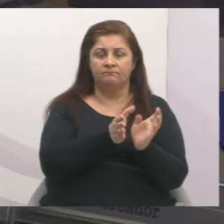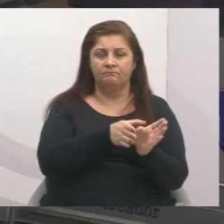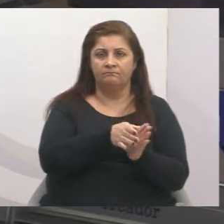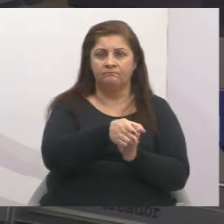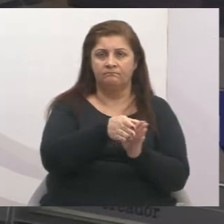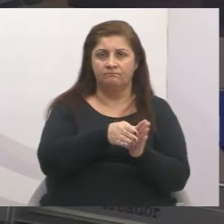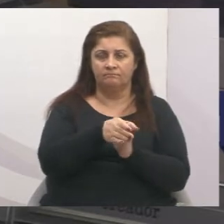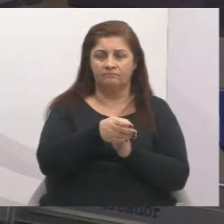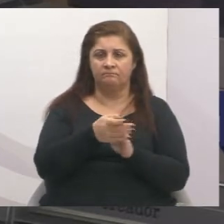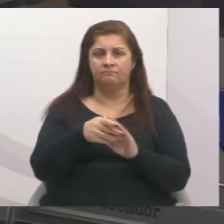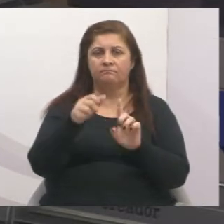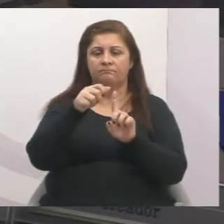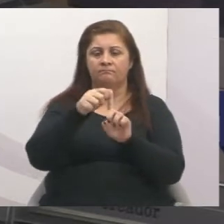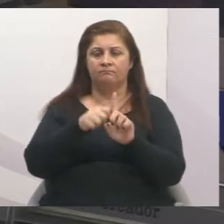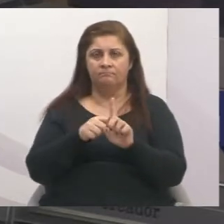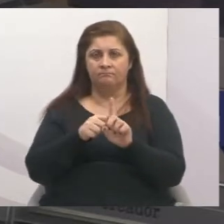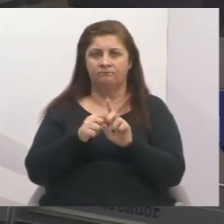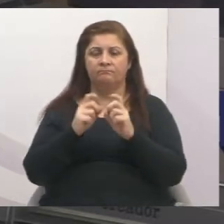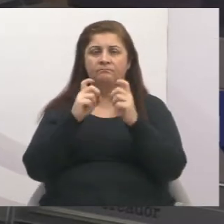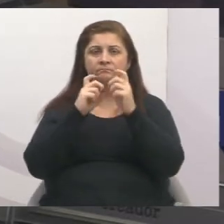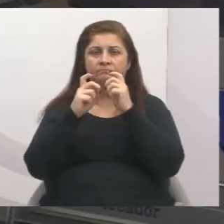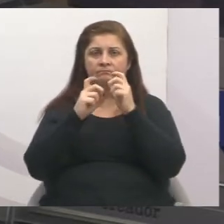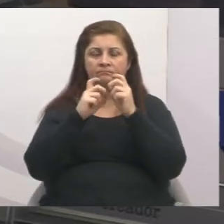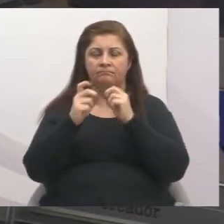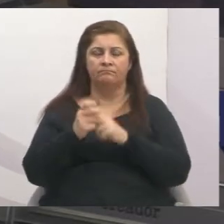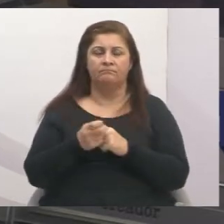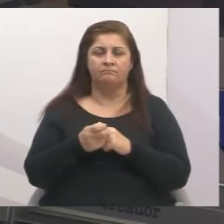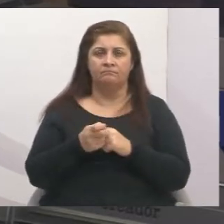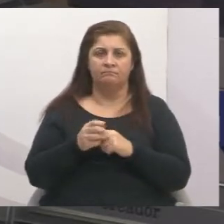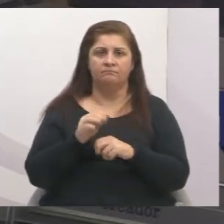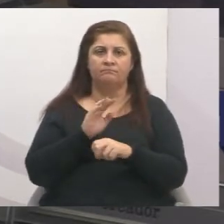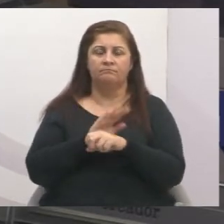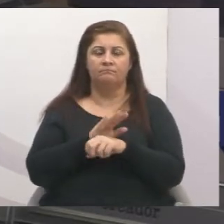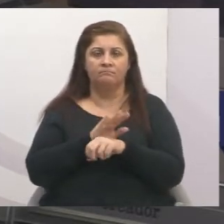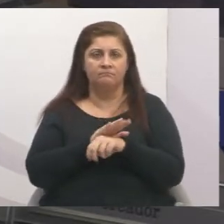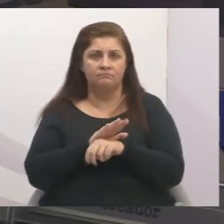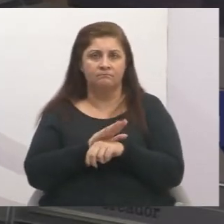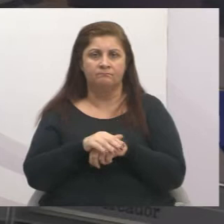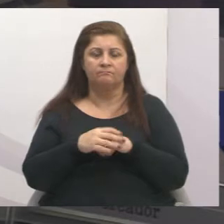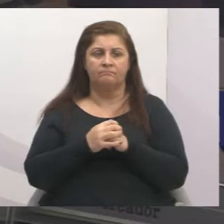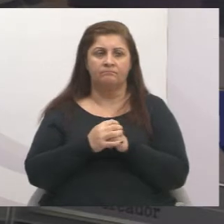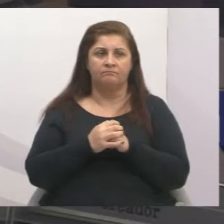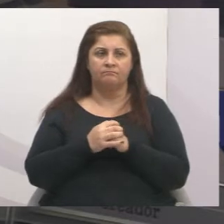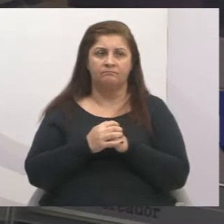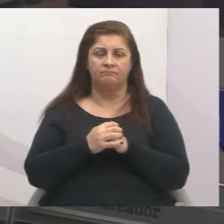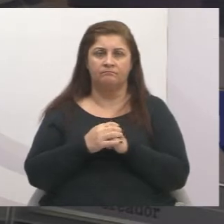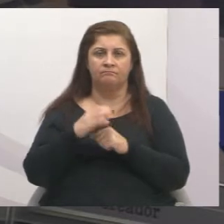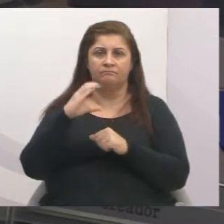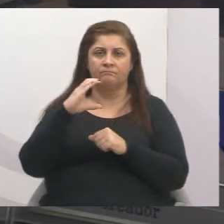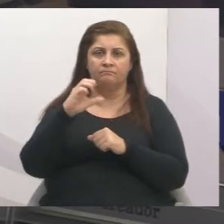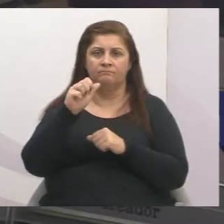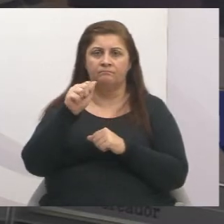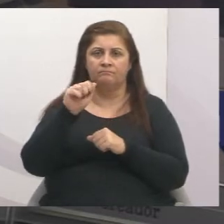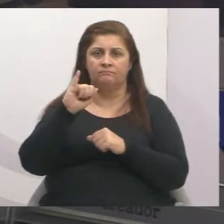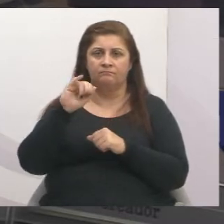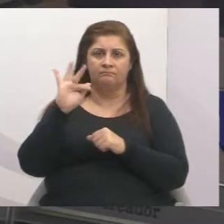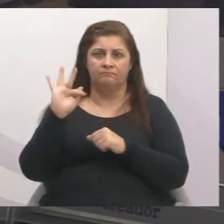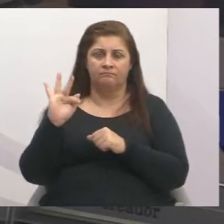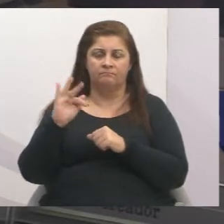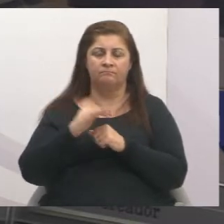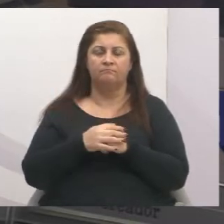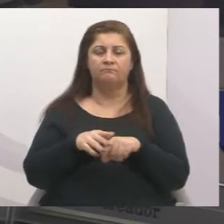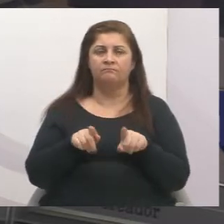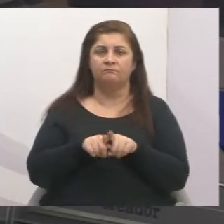se reúnem, são pessoas que contribuem com a discussão, o pessoal do CAIF também. Então eu